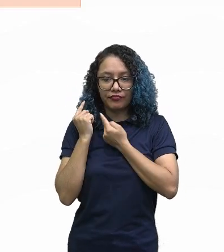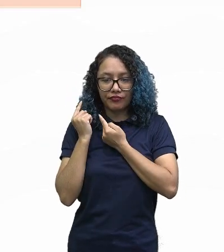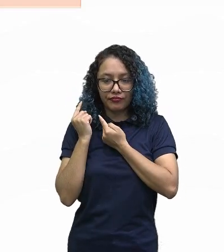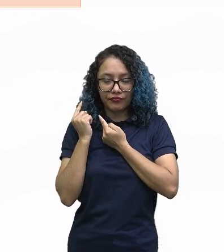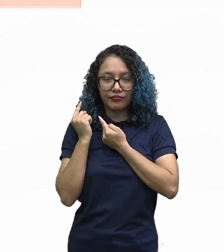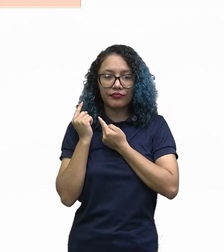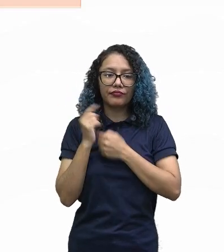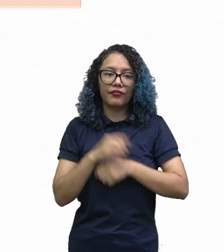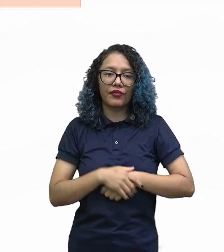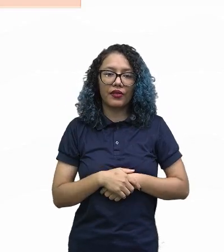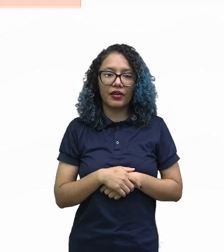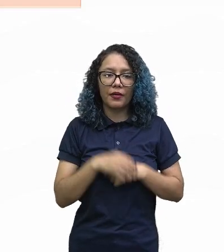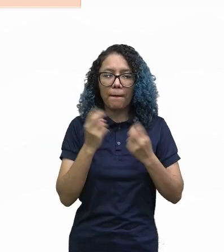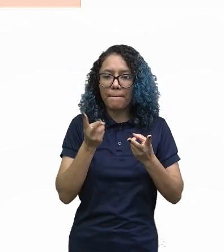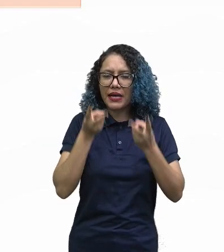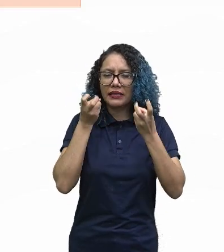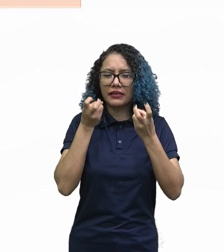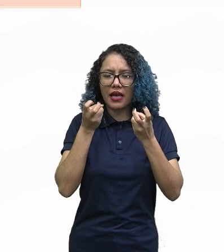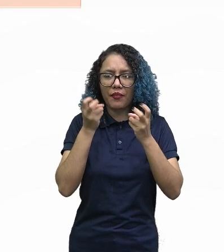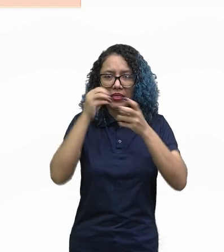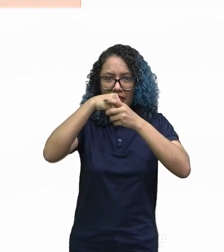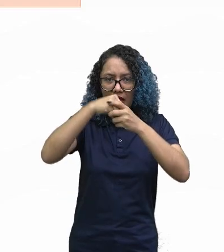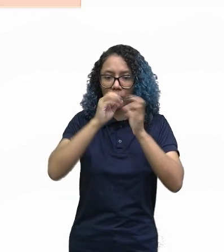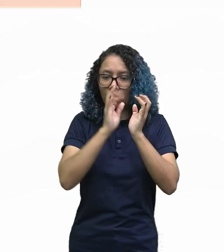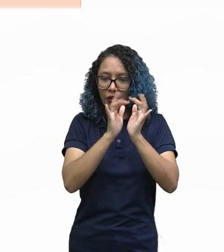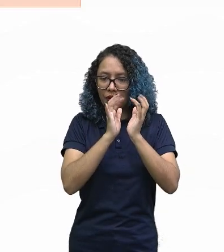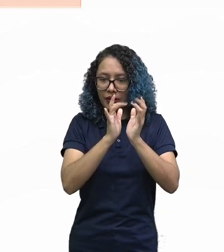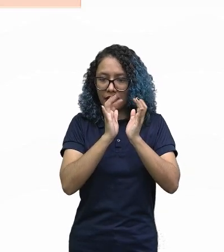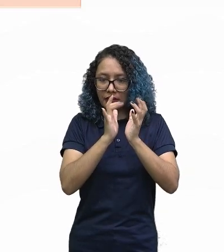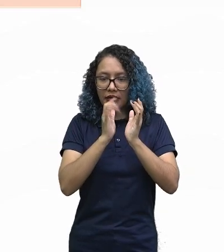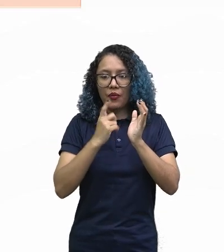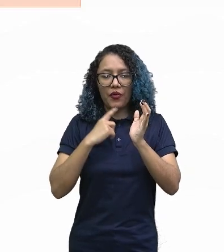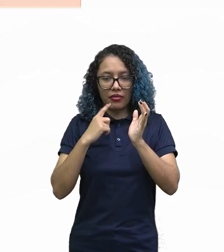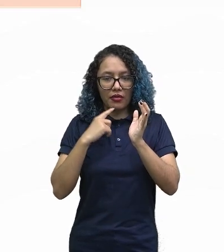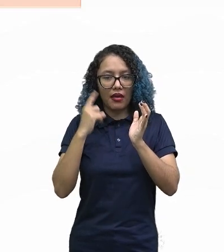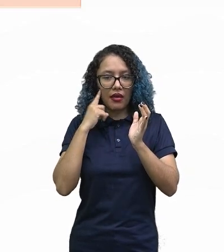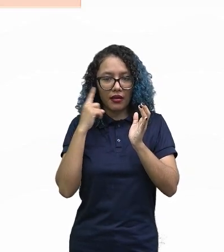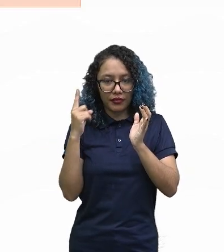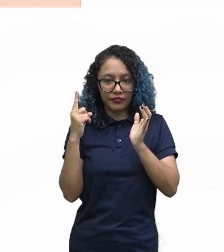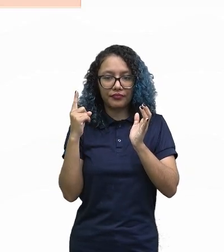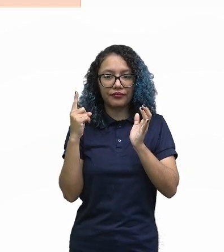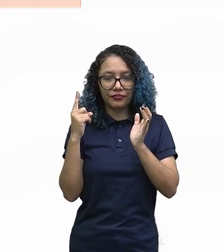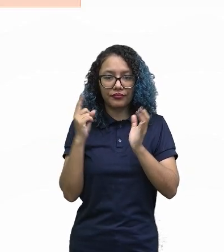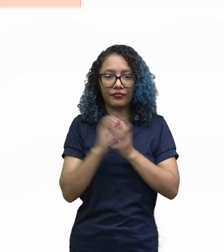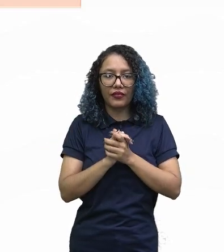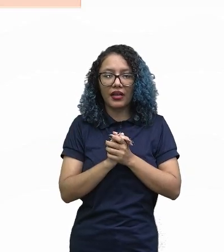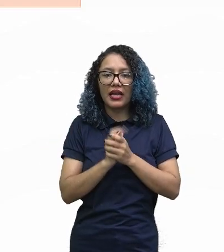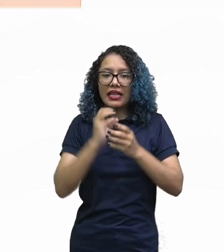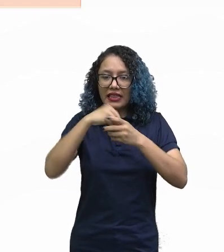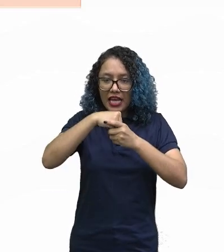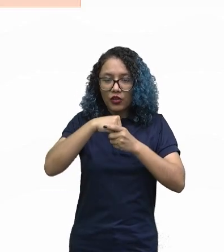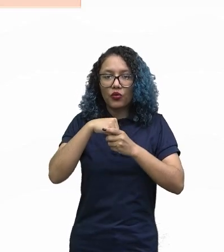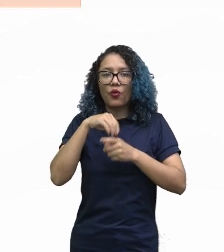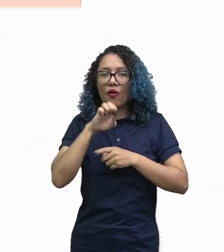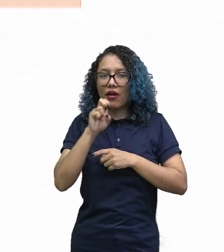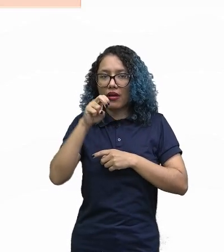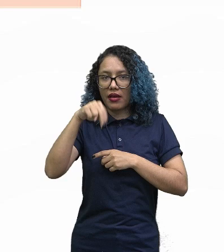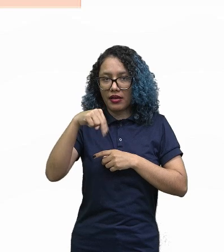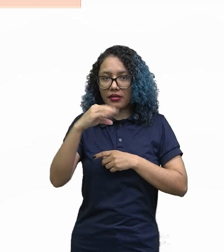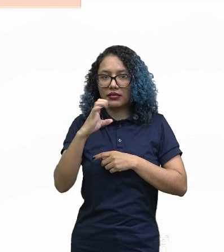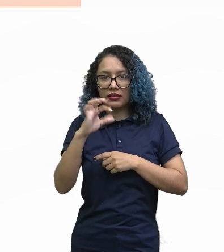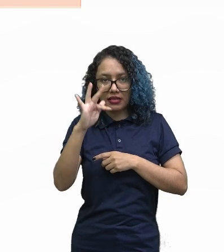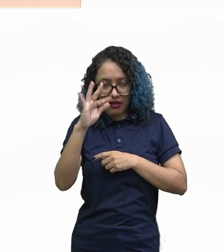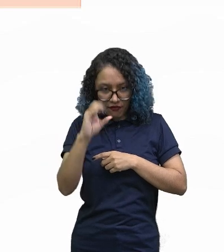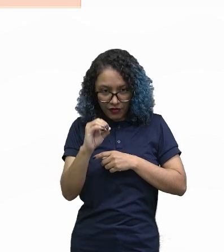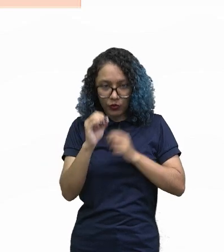em destaque, a gente observa o cérebro, nessa parte ali do interior do crânio, que é o encéfalo. Além